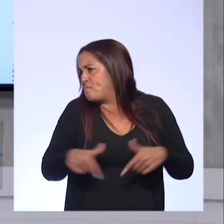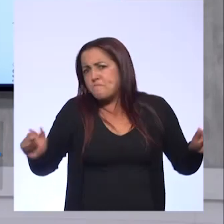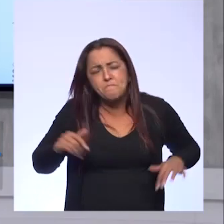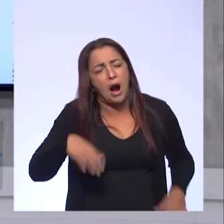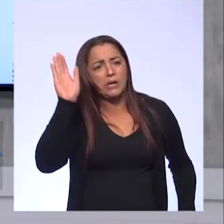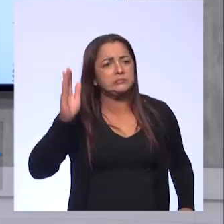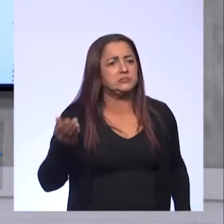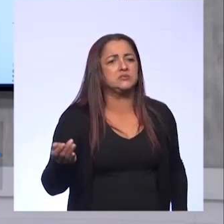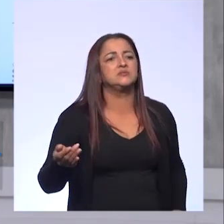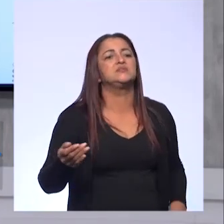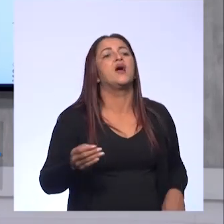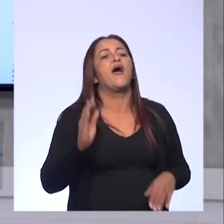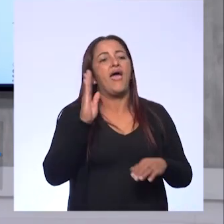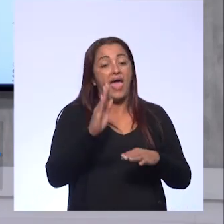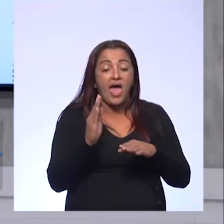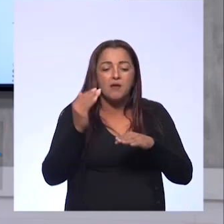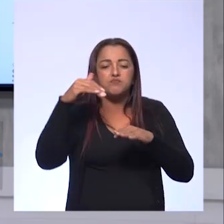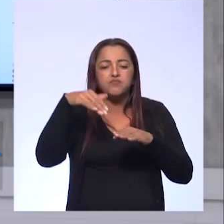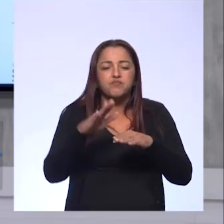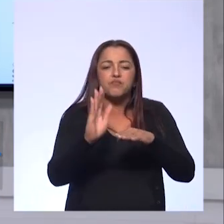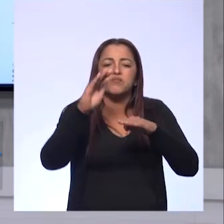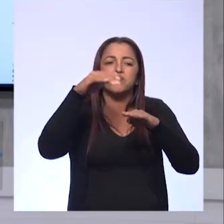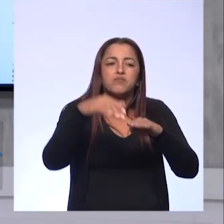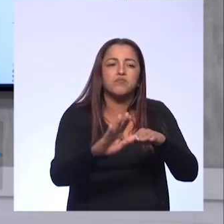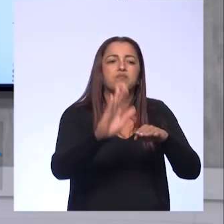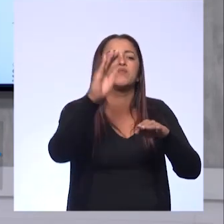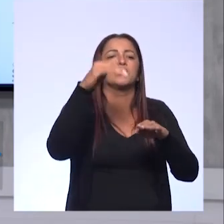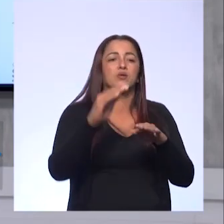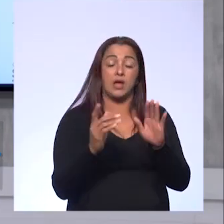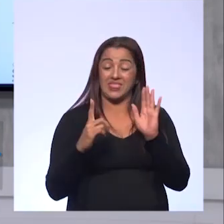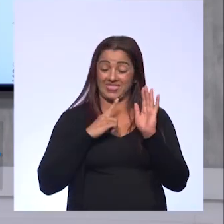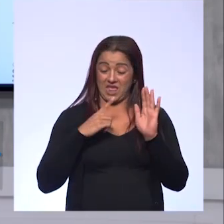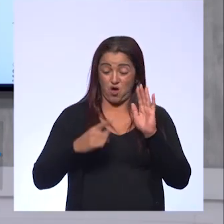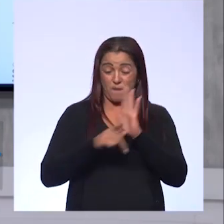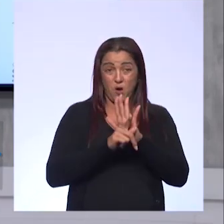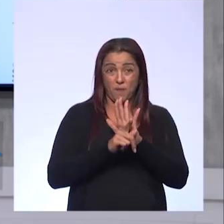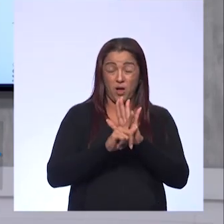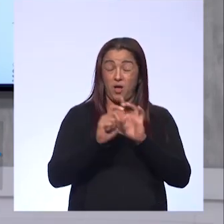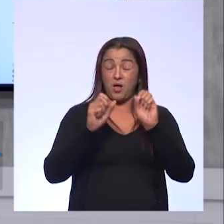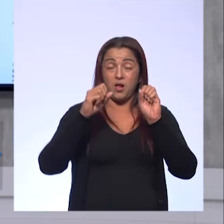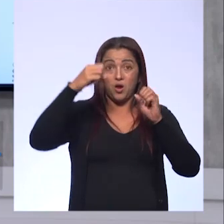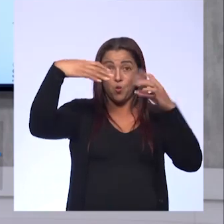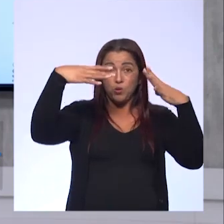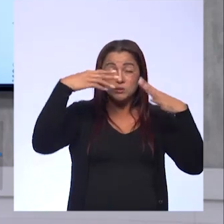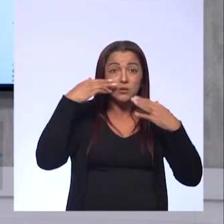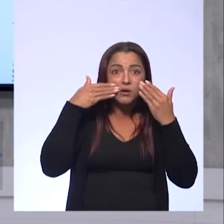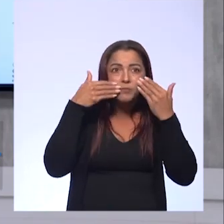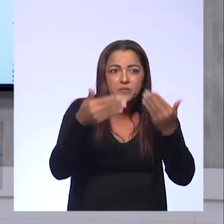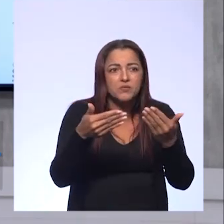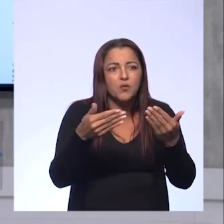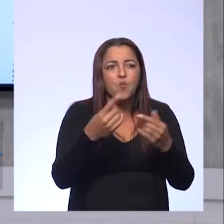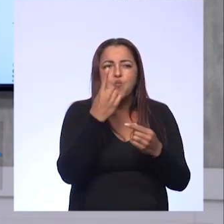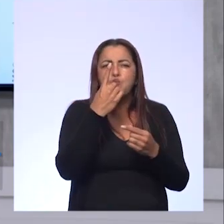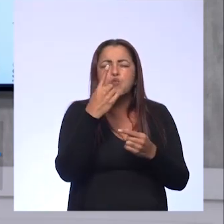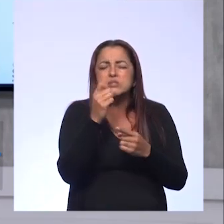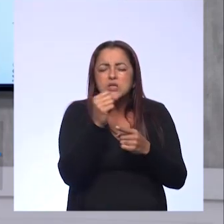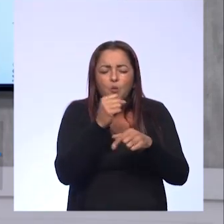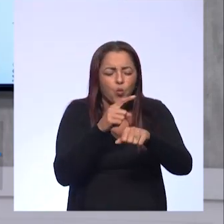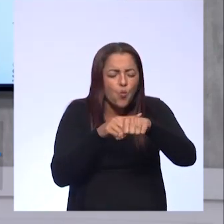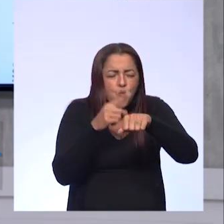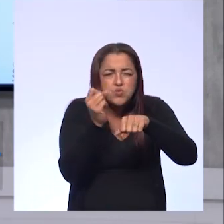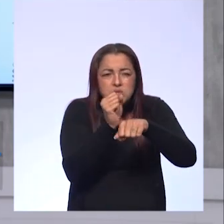maior Então essa é a quantidade por exemplo de vibrações que a luz visível realiza em apenas um segundo